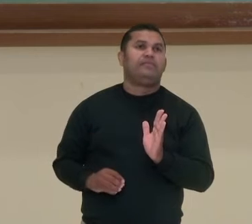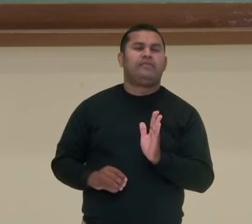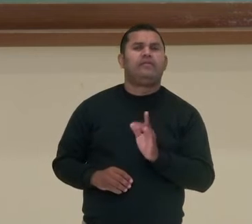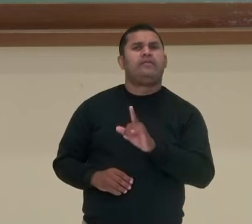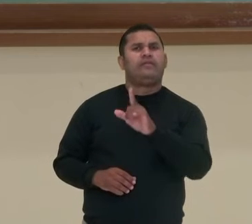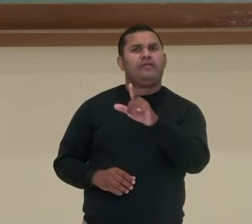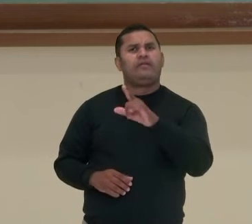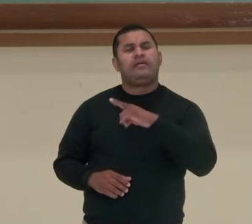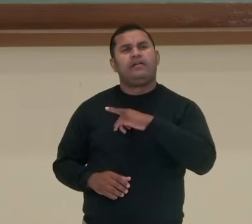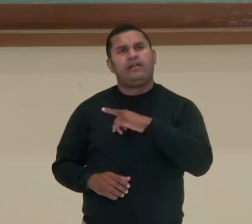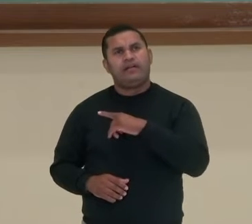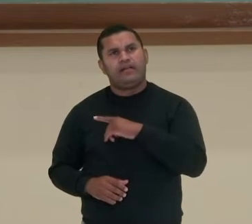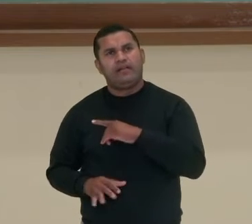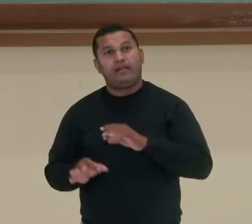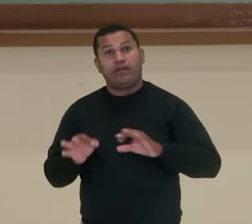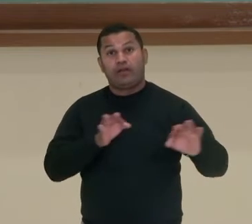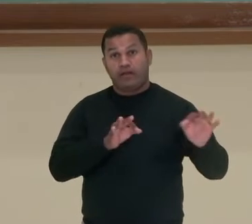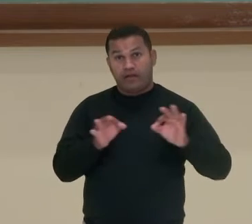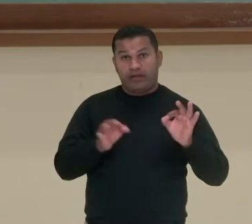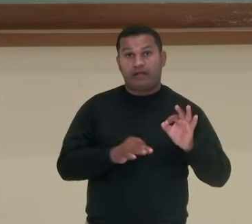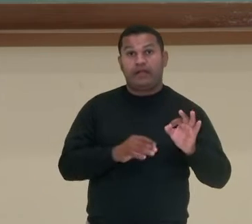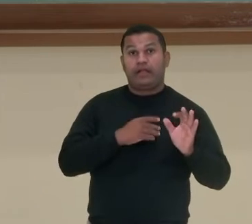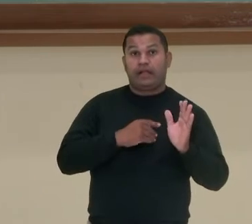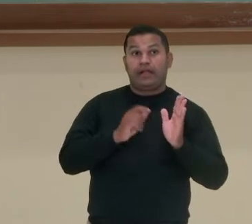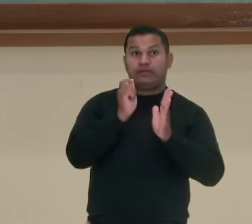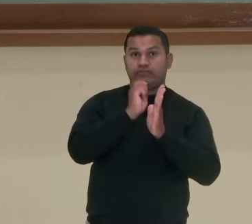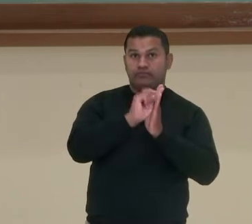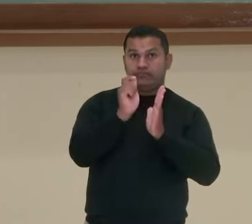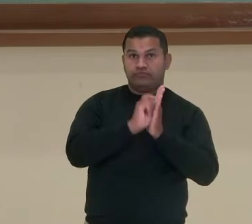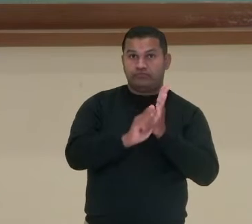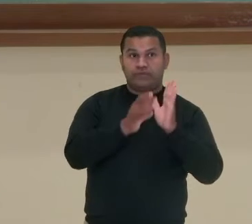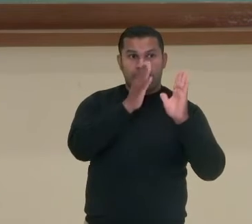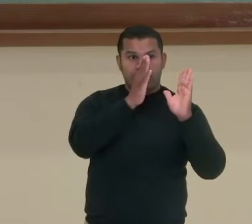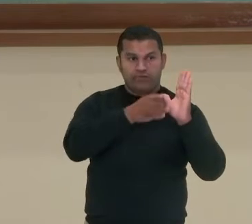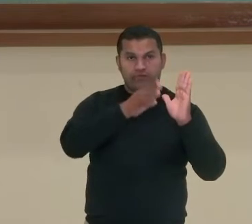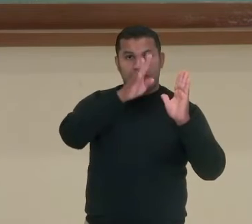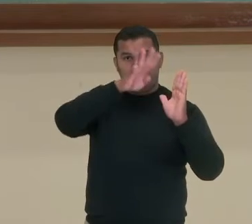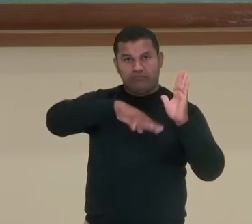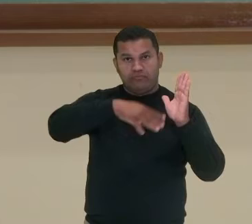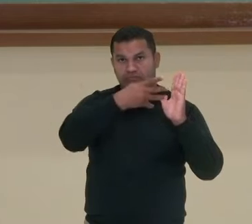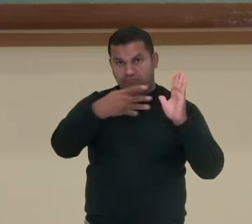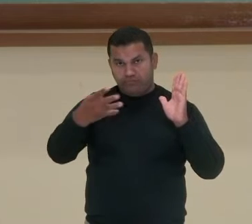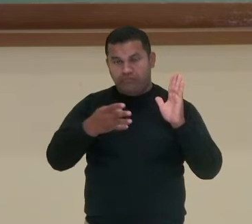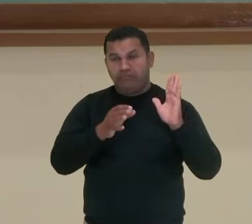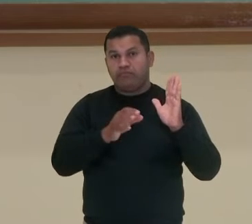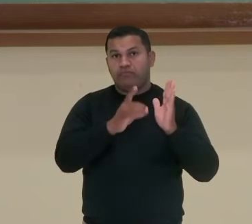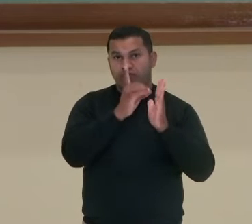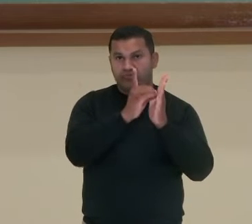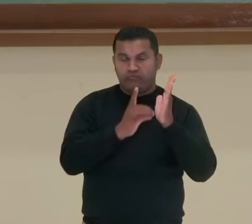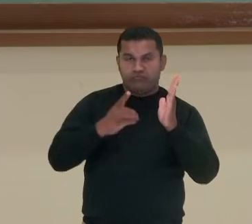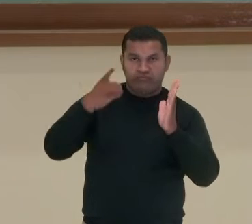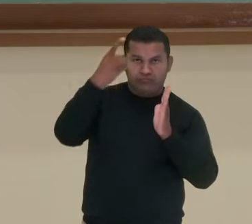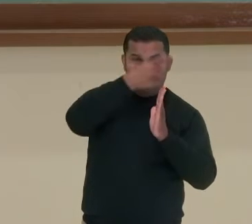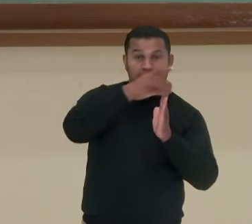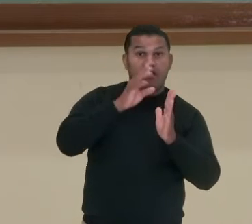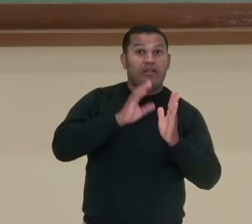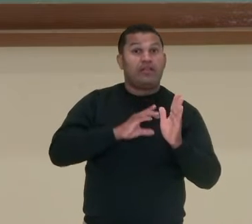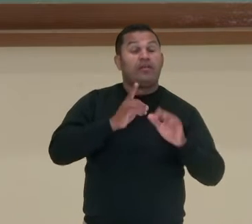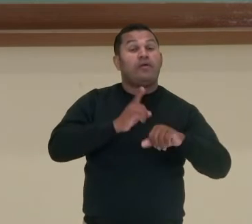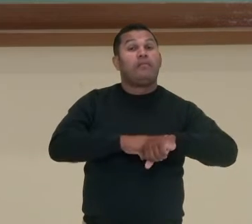precisa estabelecer prazos. Uma dica é analisar suas metas em prazos curto, médio e longo